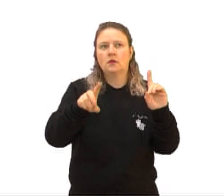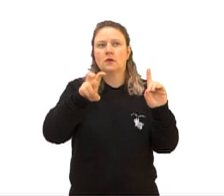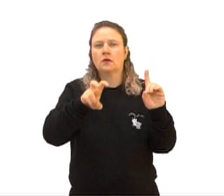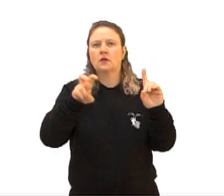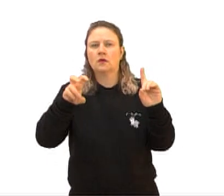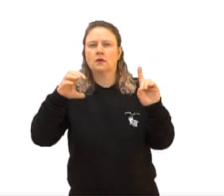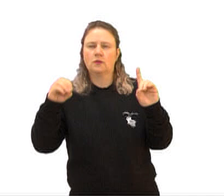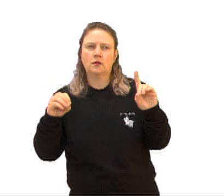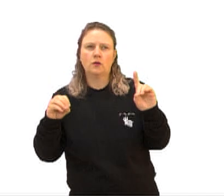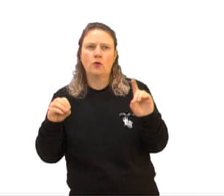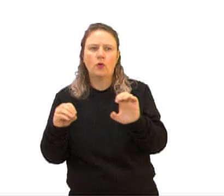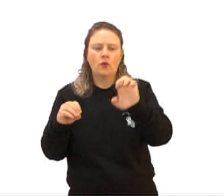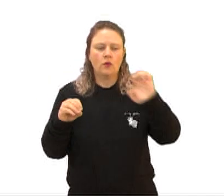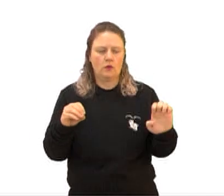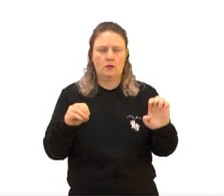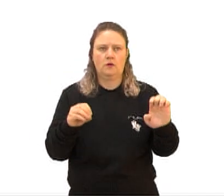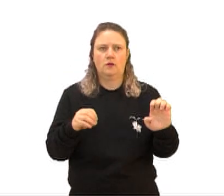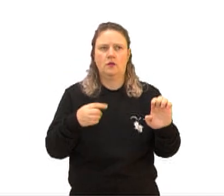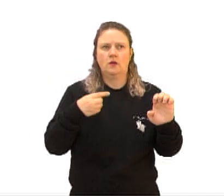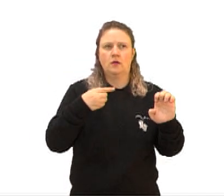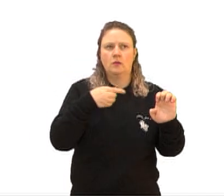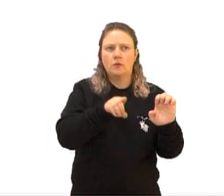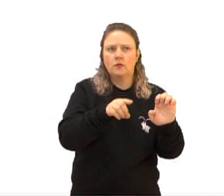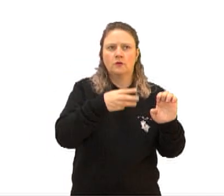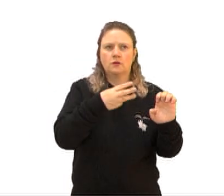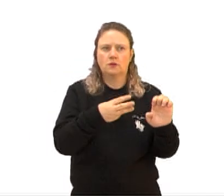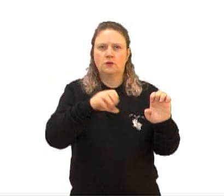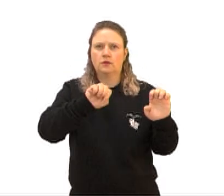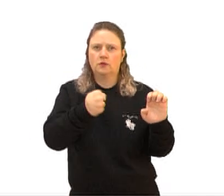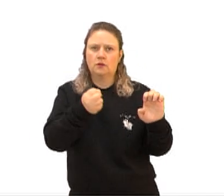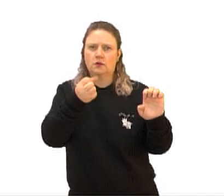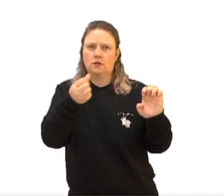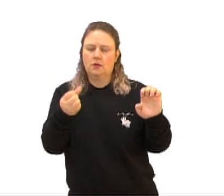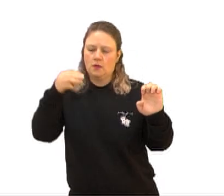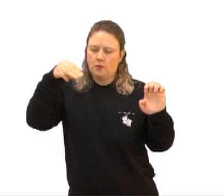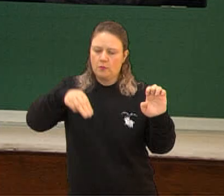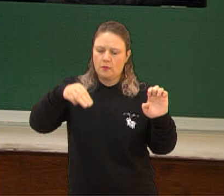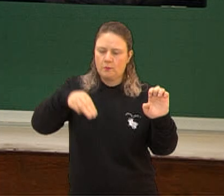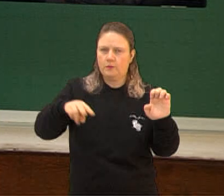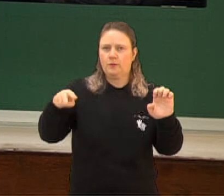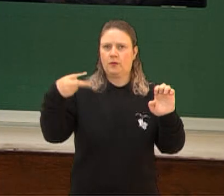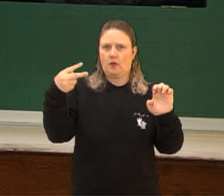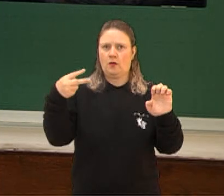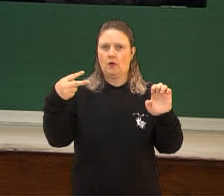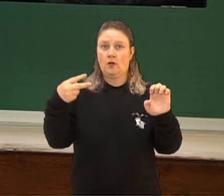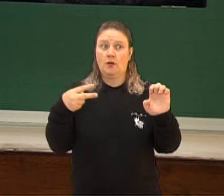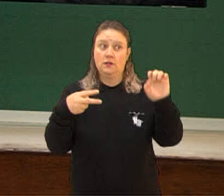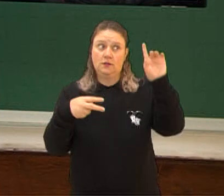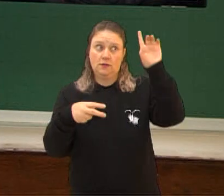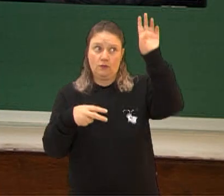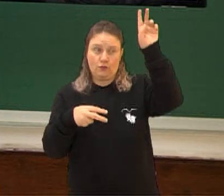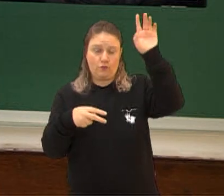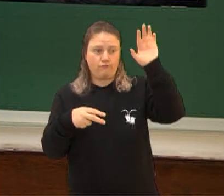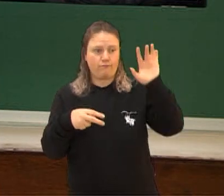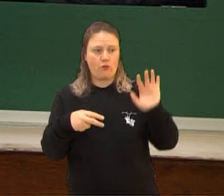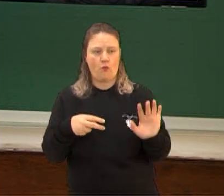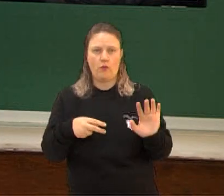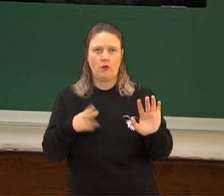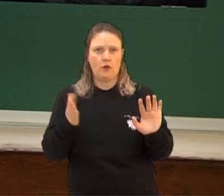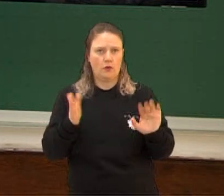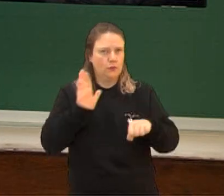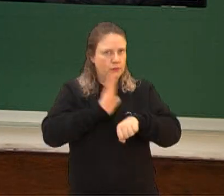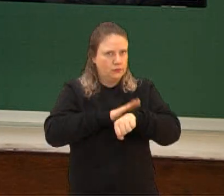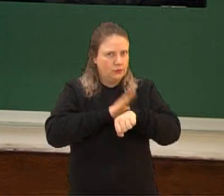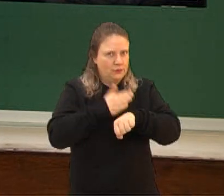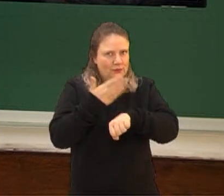ou 1.386 metros quadrados. Aqui você tem as 5 alternativas. Eu vou dar um tempinho para você e